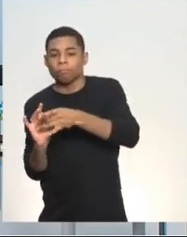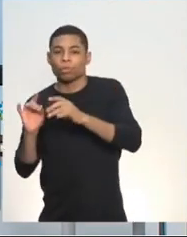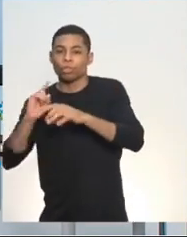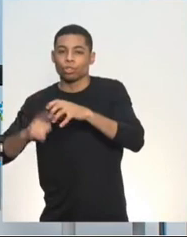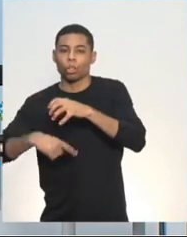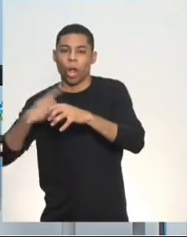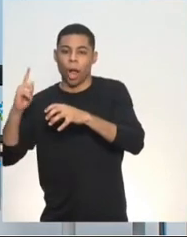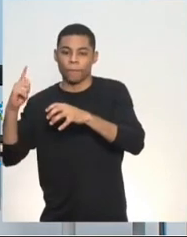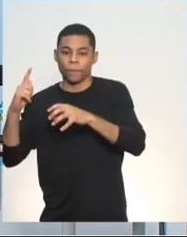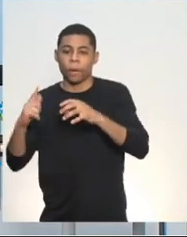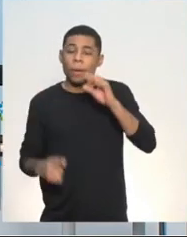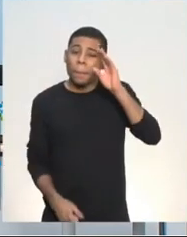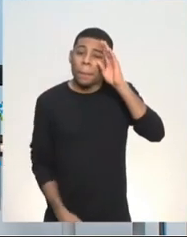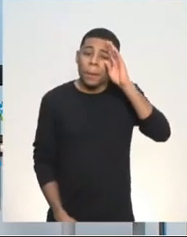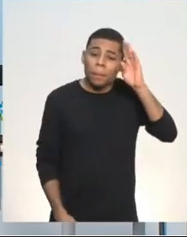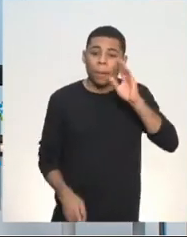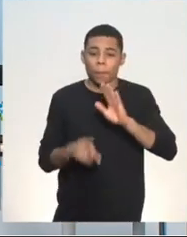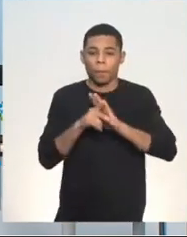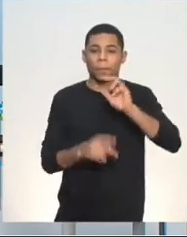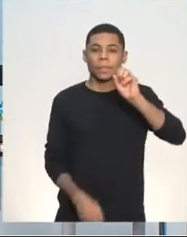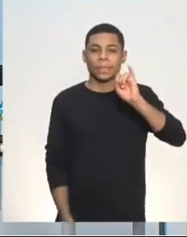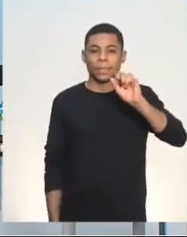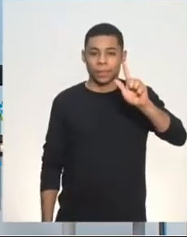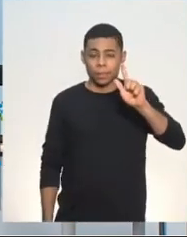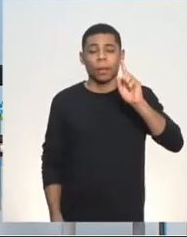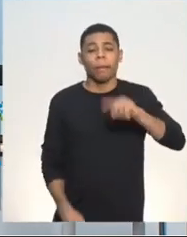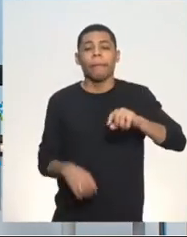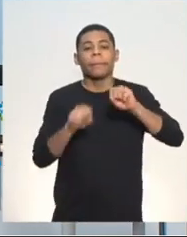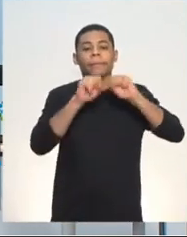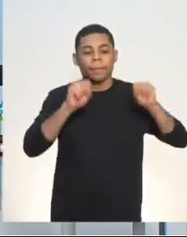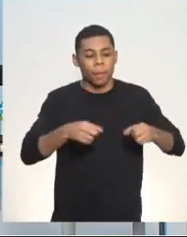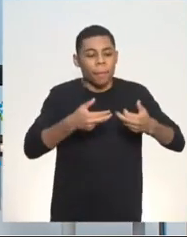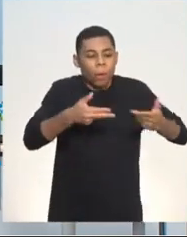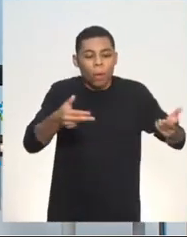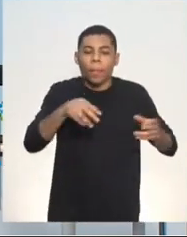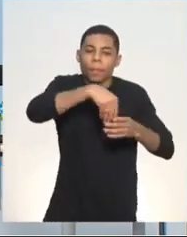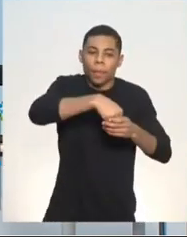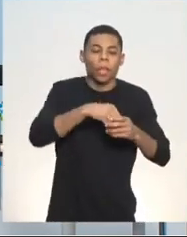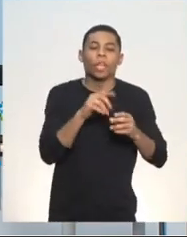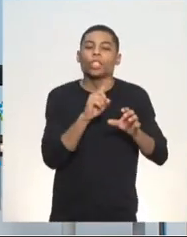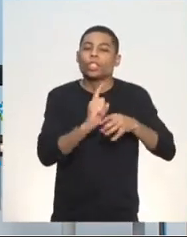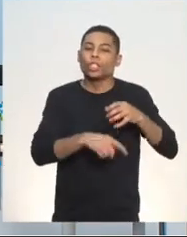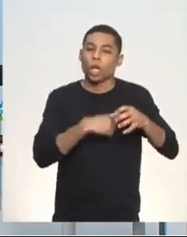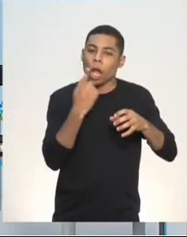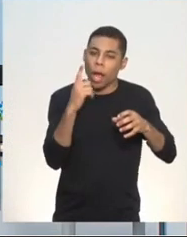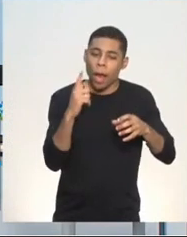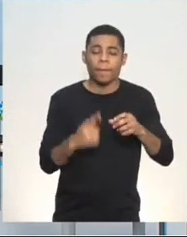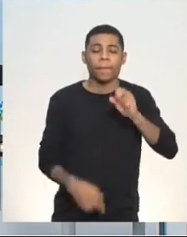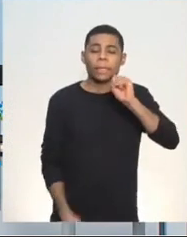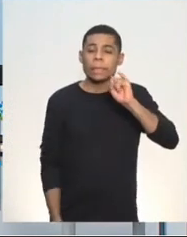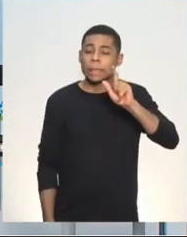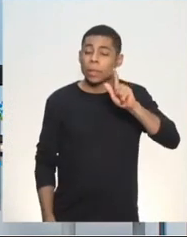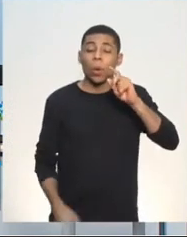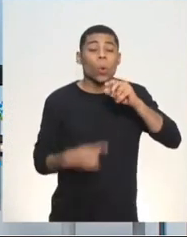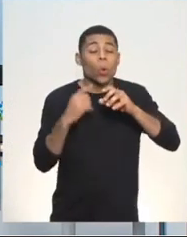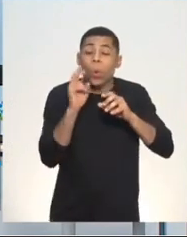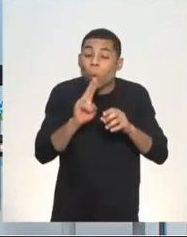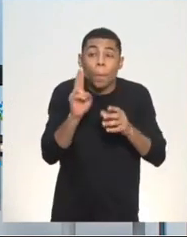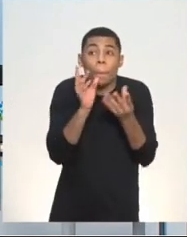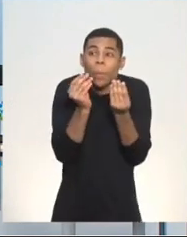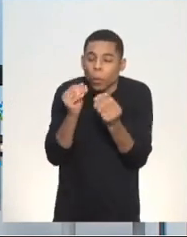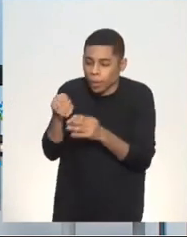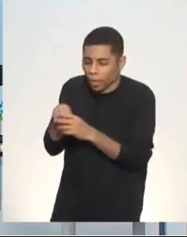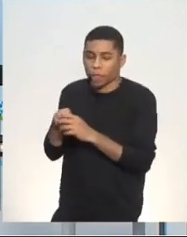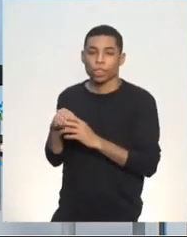principalmente, né, a questão do SIG, né, que é os Sistemas aí de Informações Geográficas, que é muito utilizado hoje na geografia,